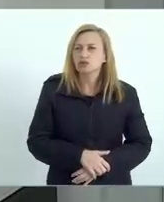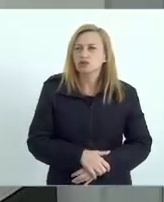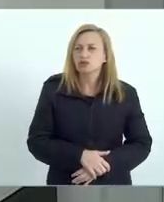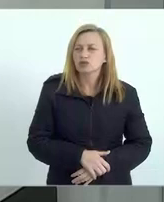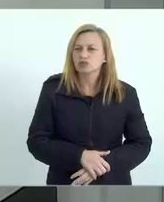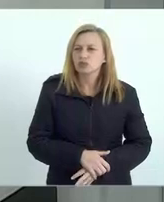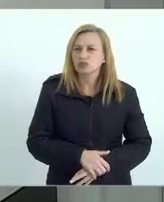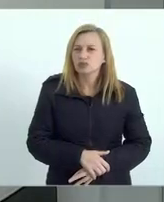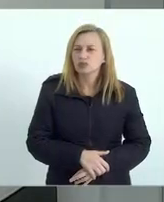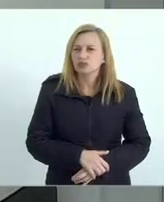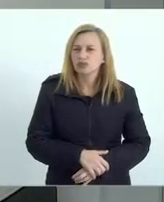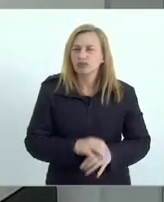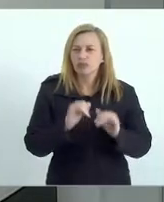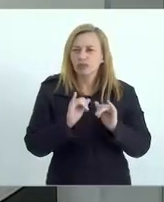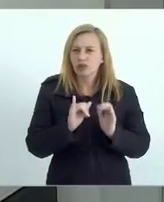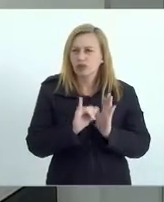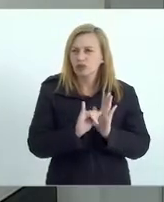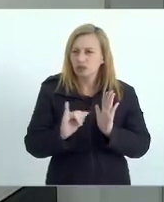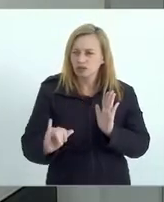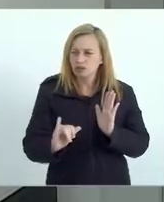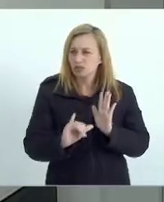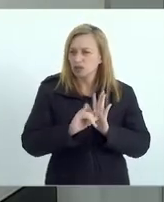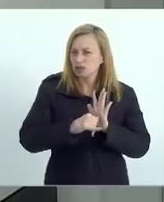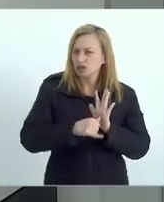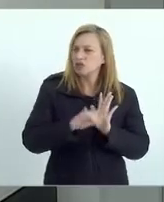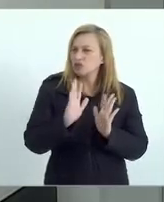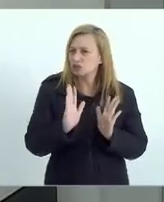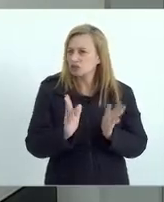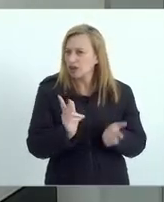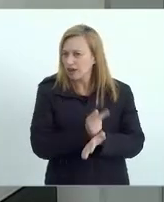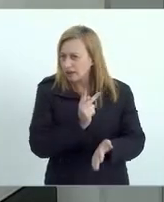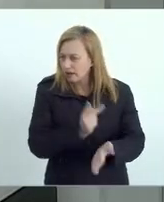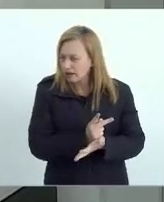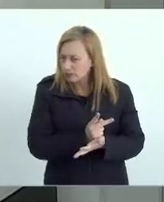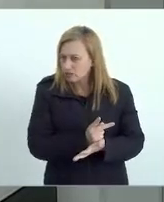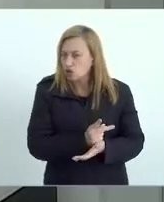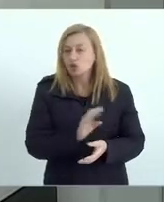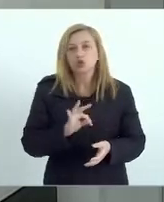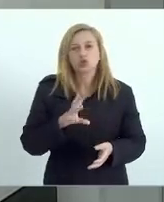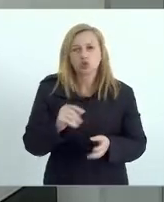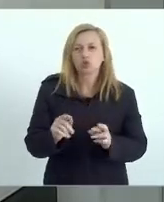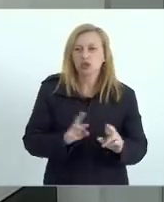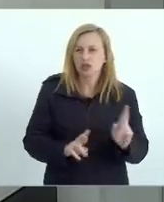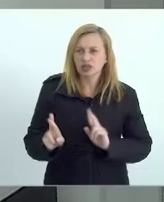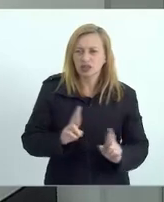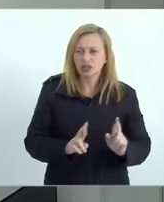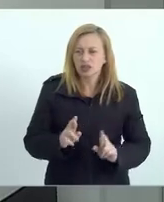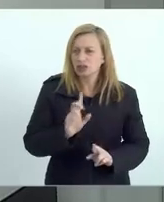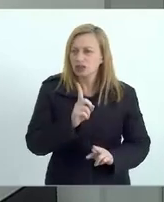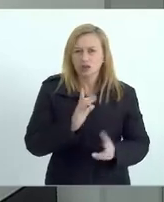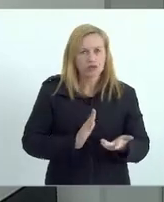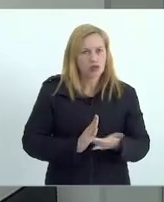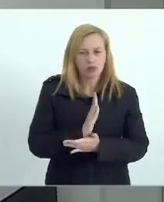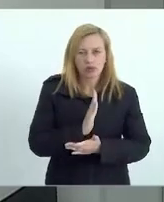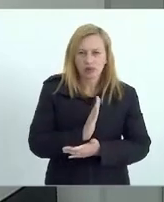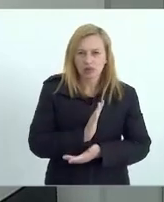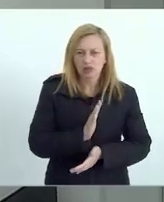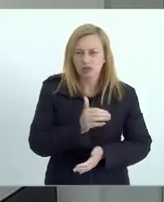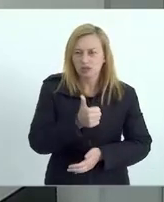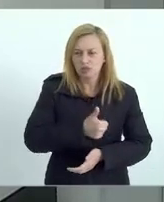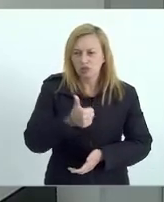aquele seu anunciado do edital já não está correto porque na verdade todos que estão relacionado a ver não foram aprovados em etapa